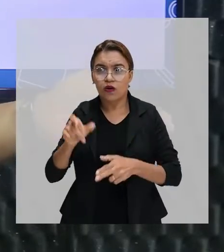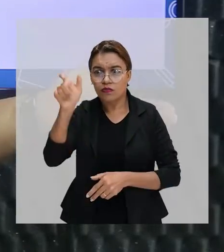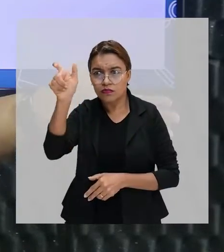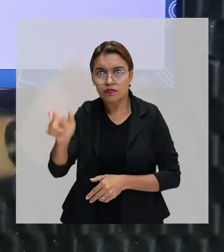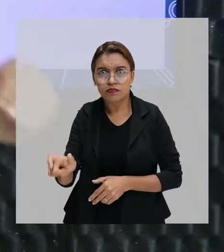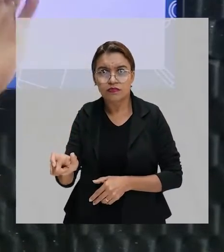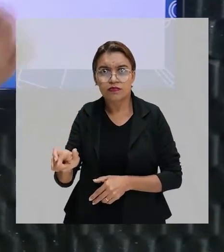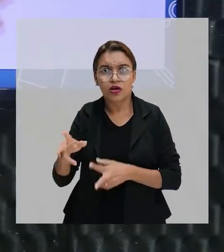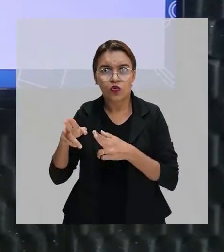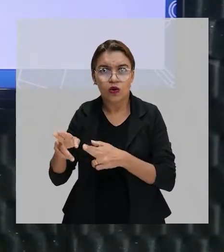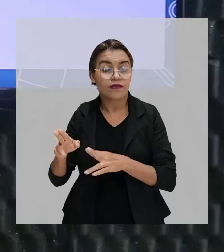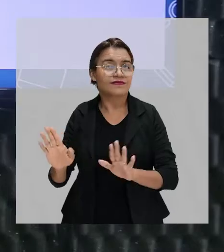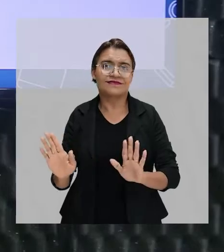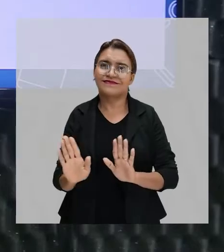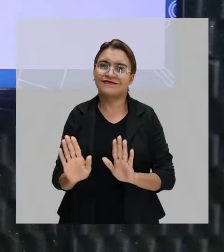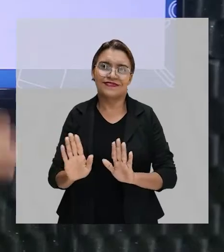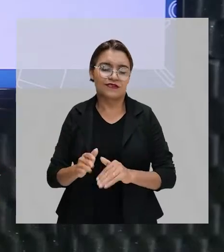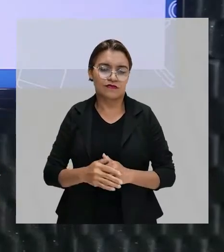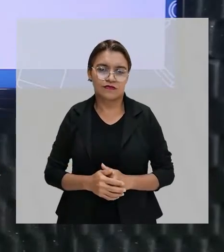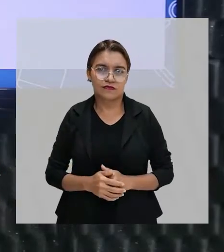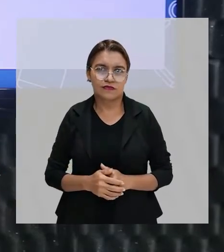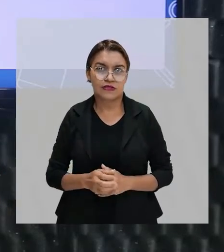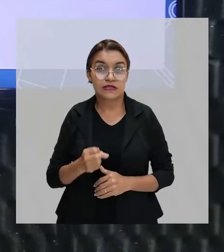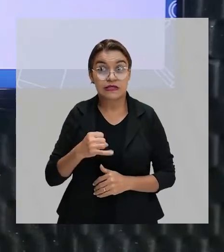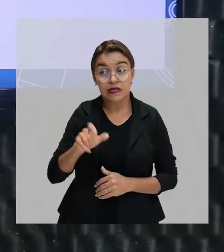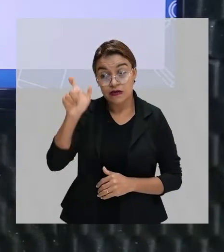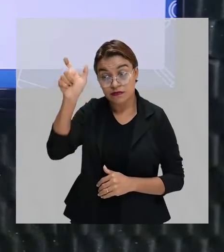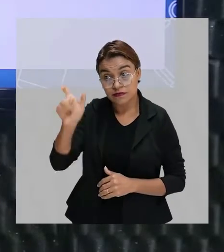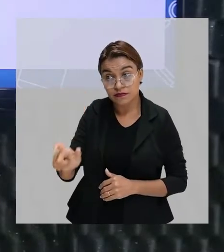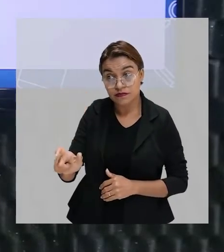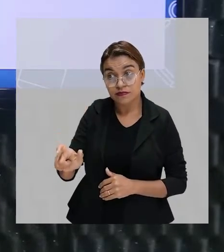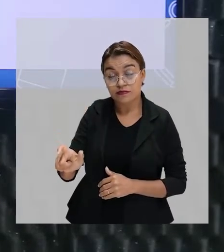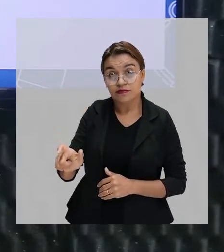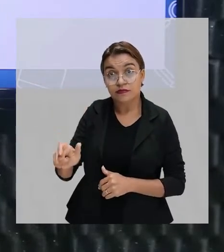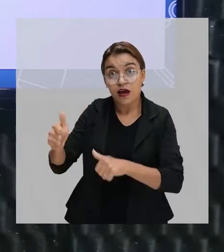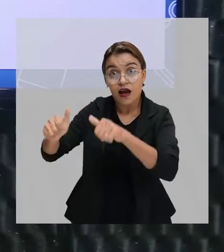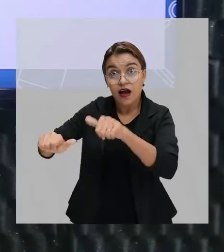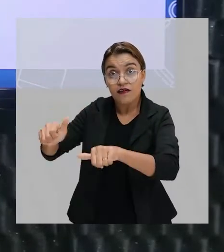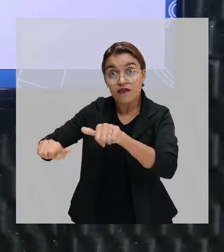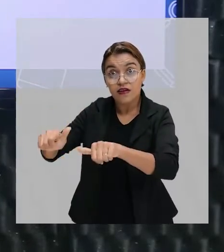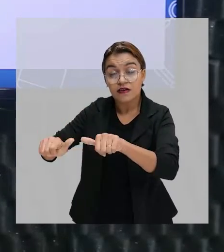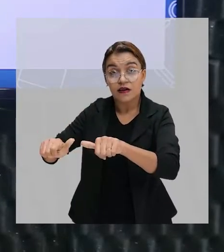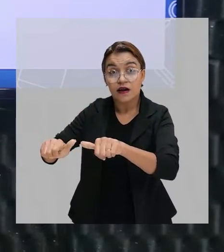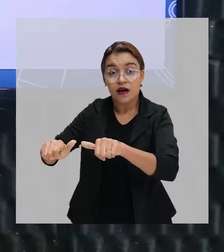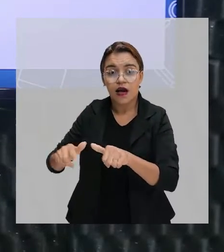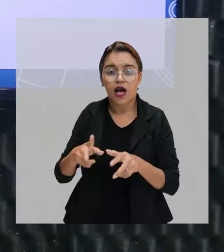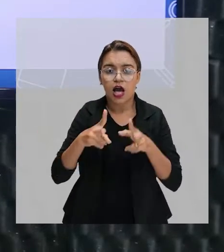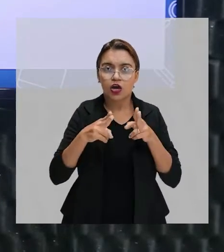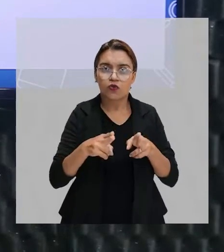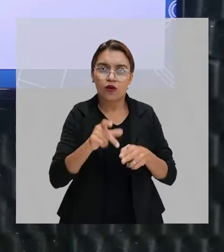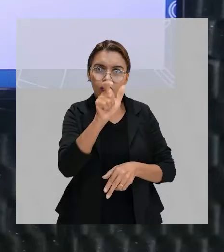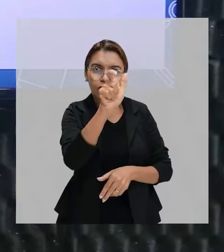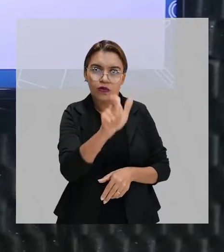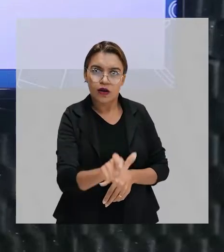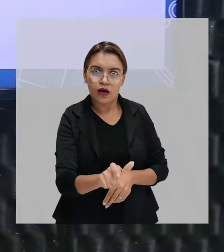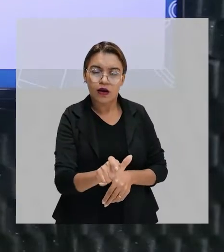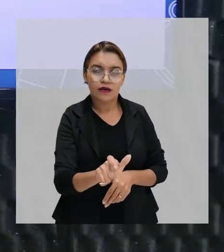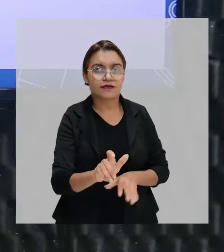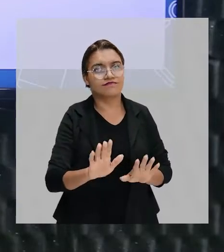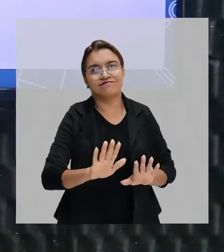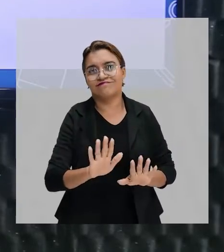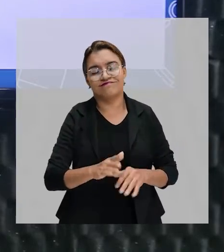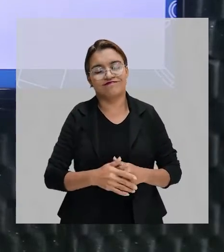para y o que funcionou para Y não irá funcionar para Z é